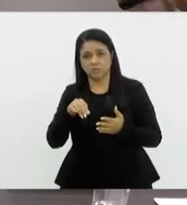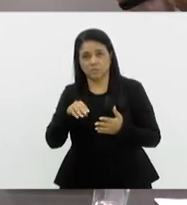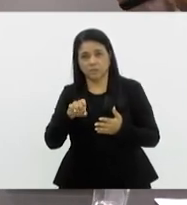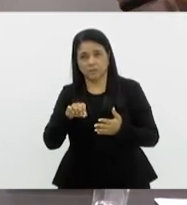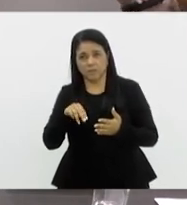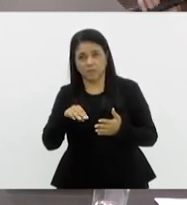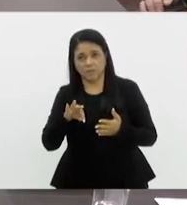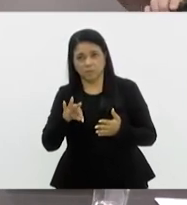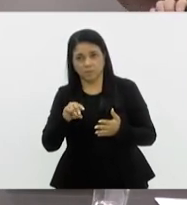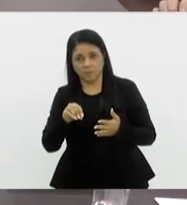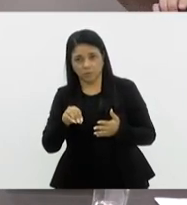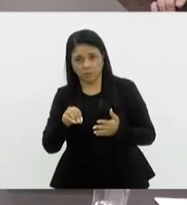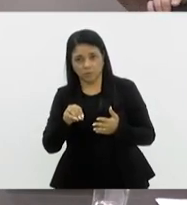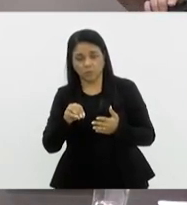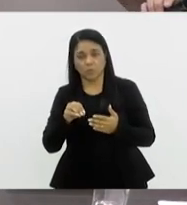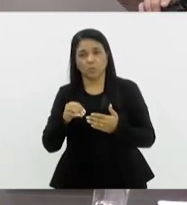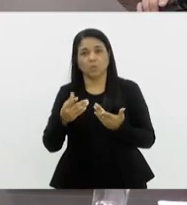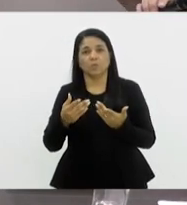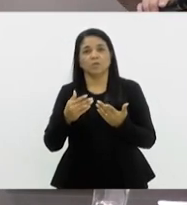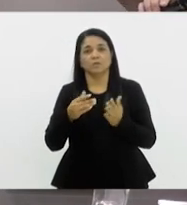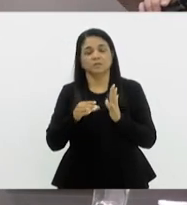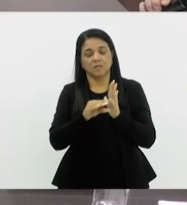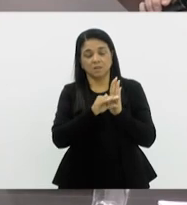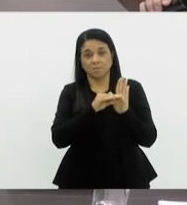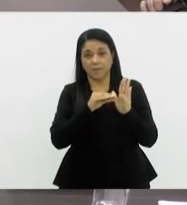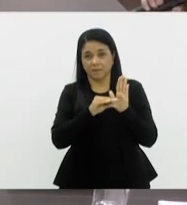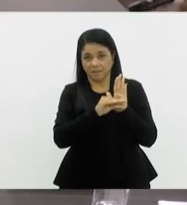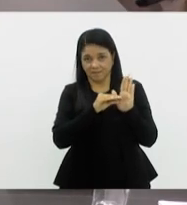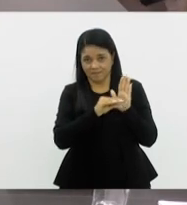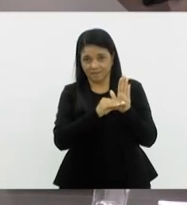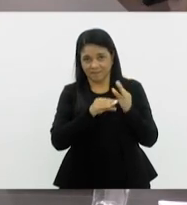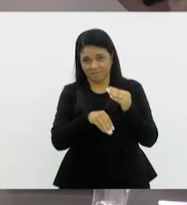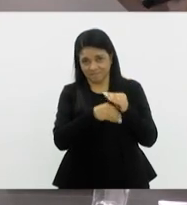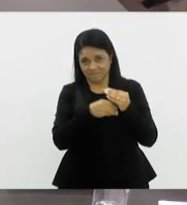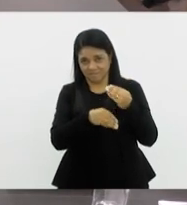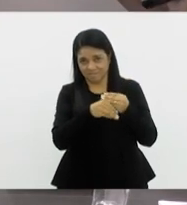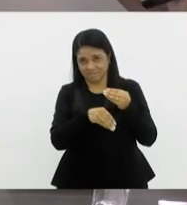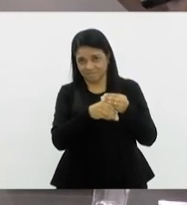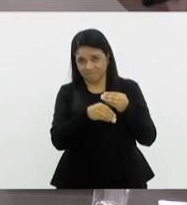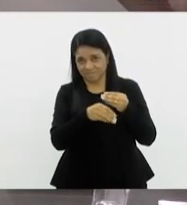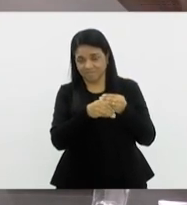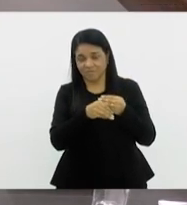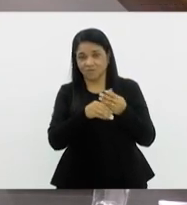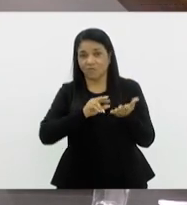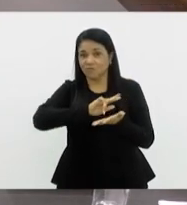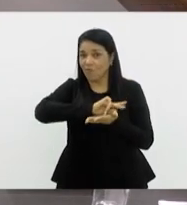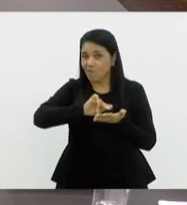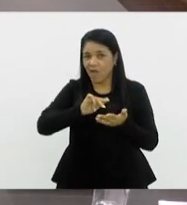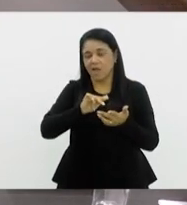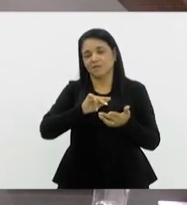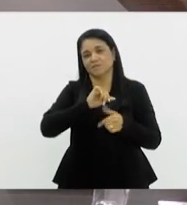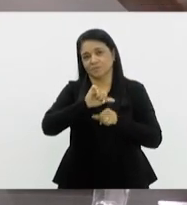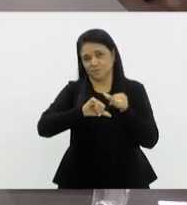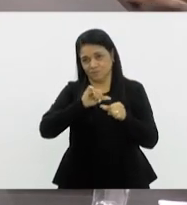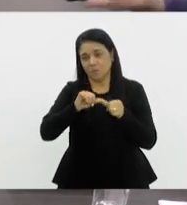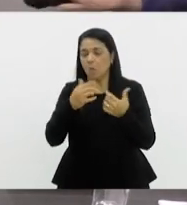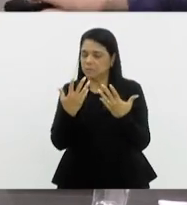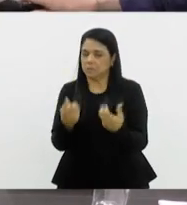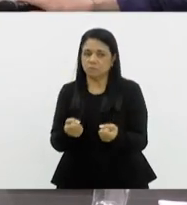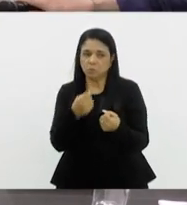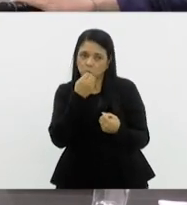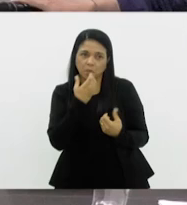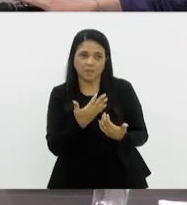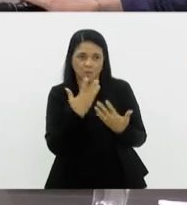palavra... Procedimento. Da emenda. Tá. Bom, então são várias modificações. Tudo isso. Bem, eu aceito.